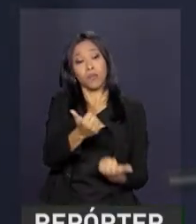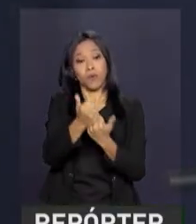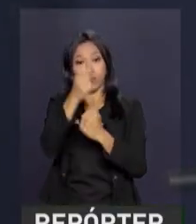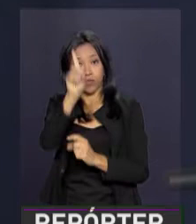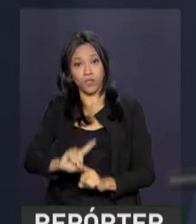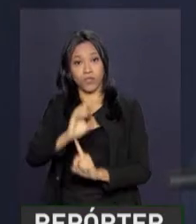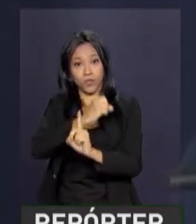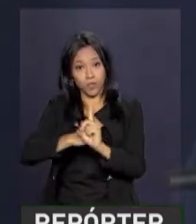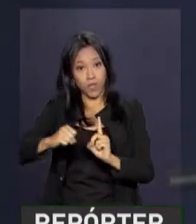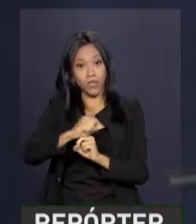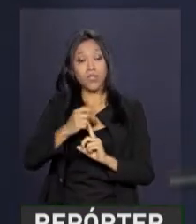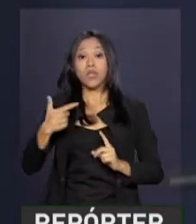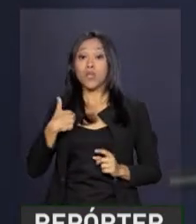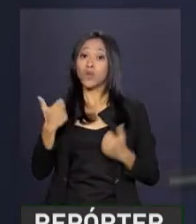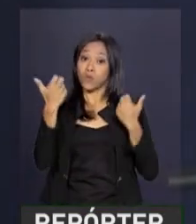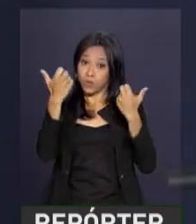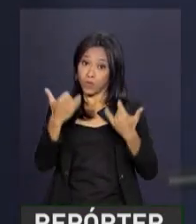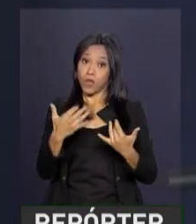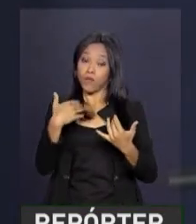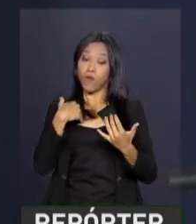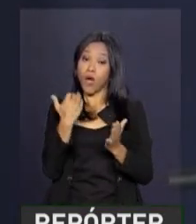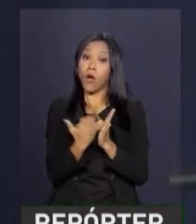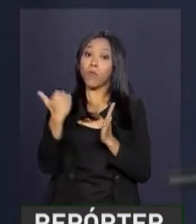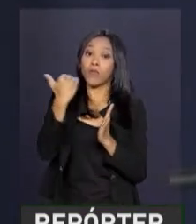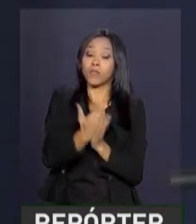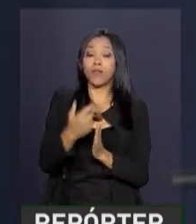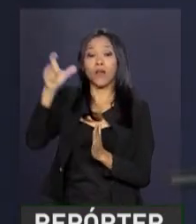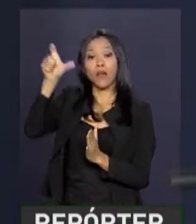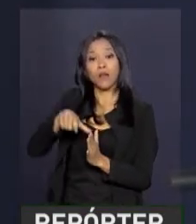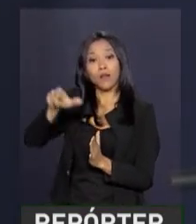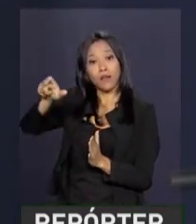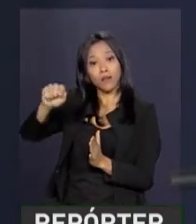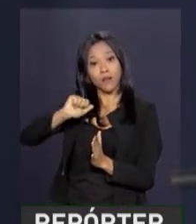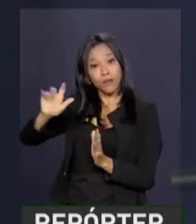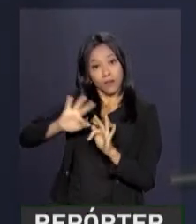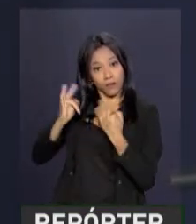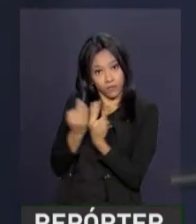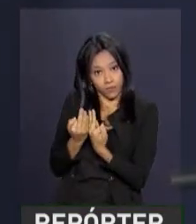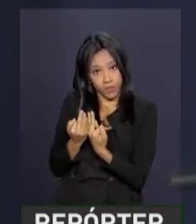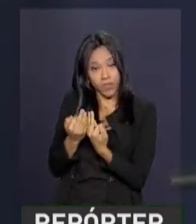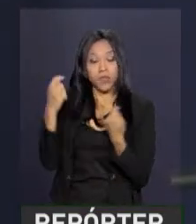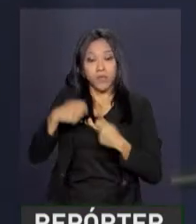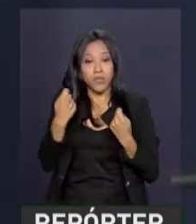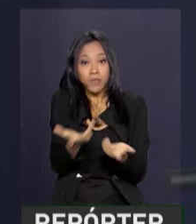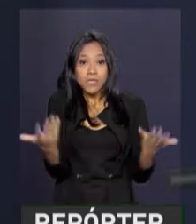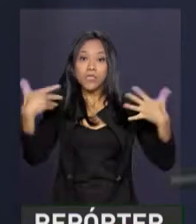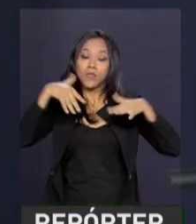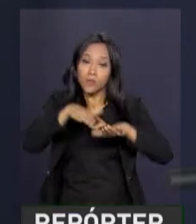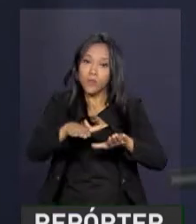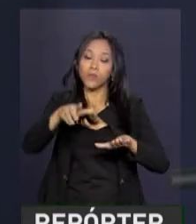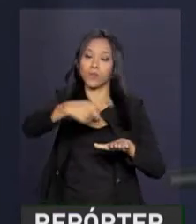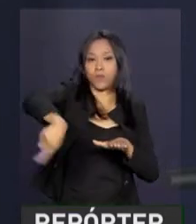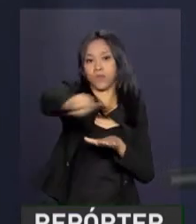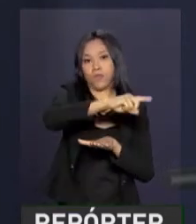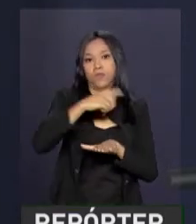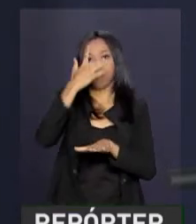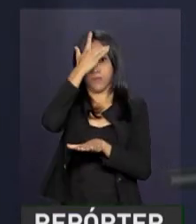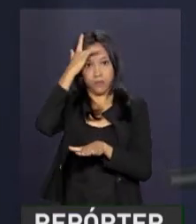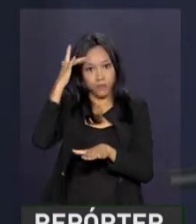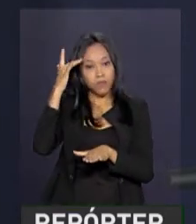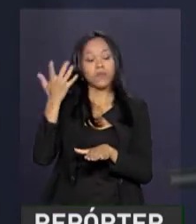valor do bolsa família que é um direito social não é porque nós sabemos nós fizemos é incluir não é incluir as pessoas